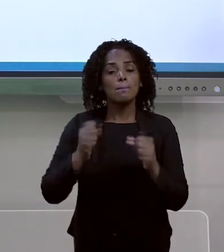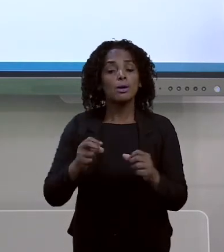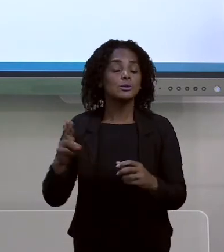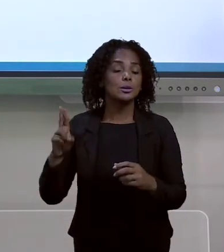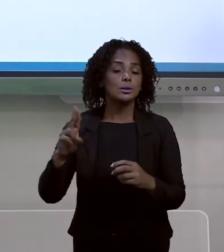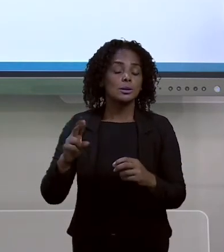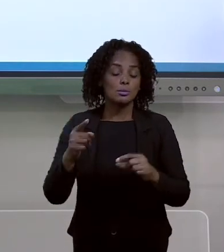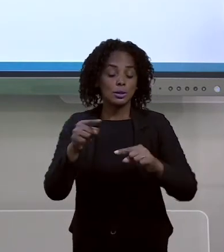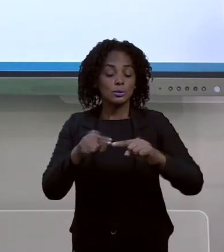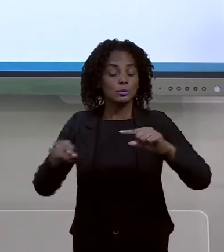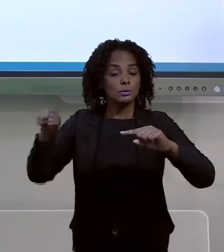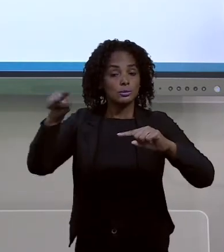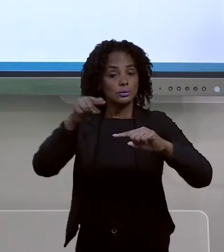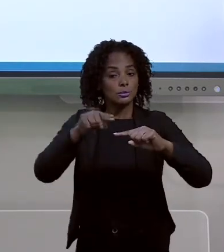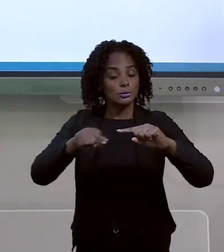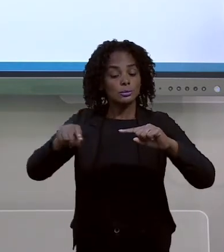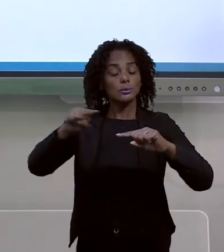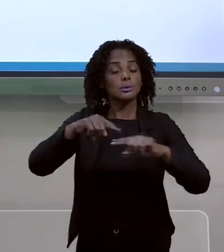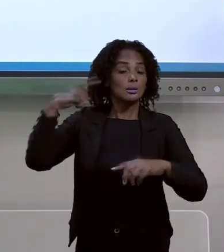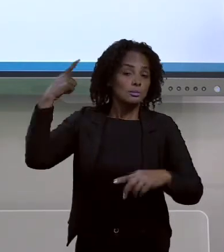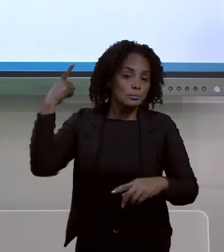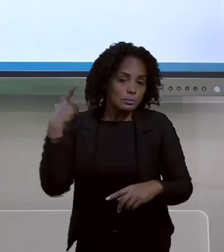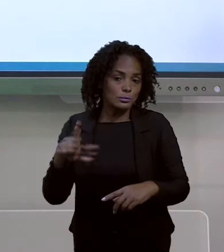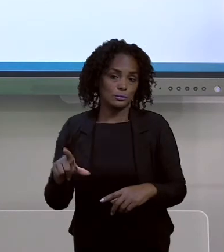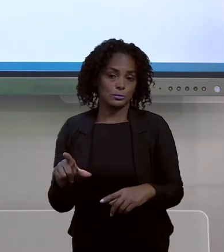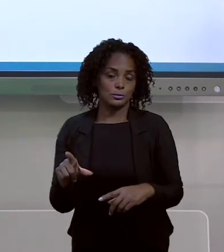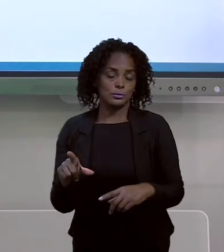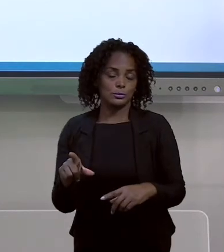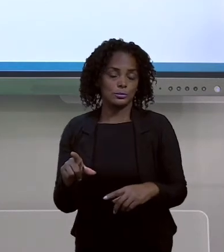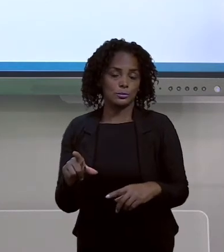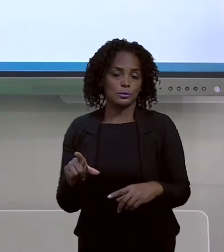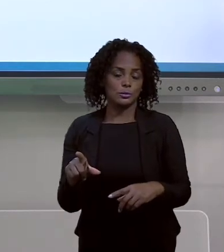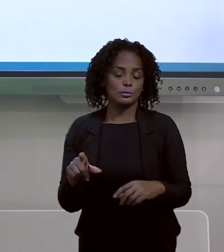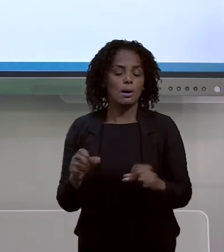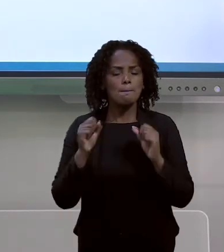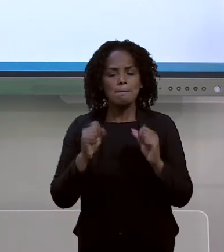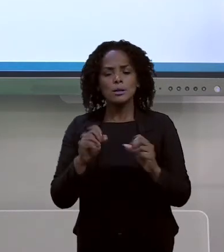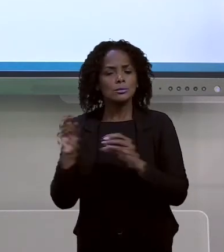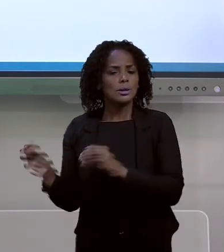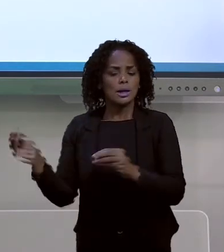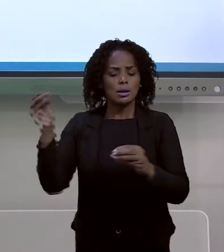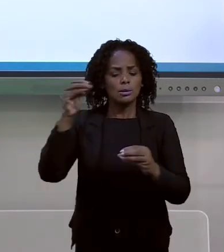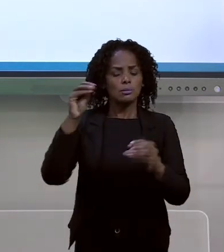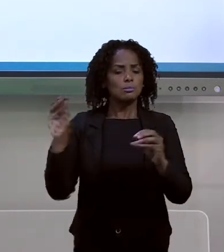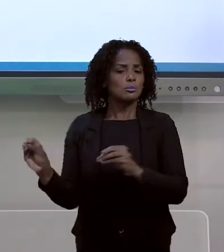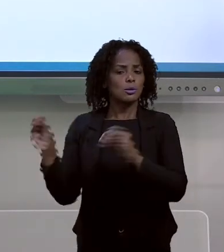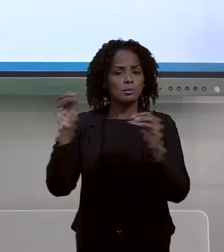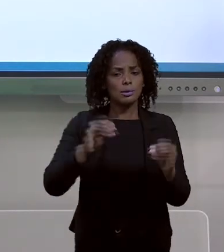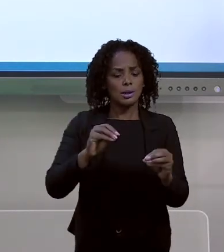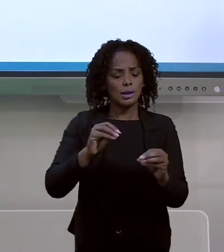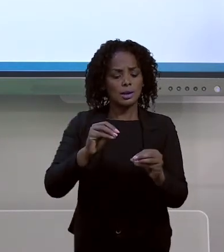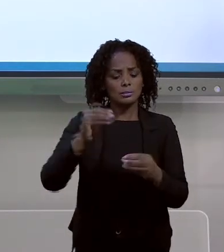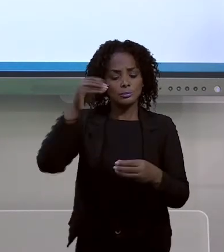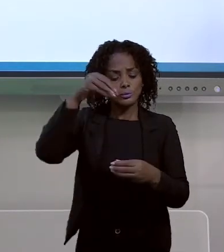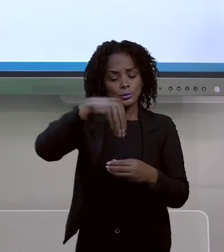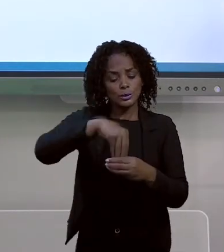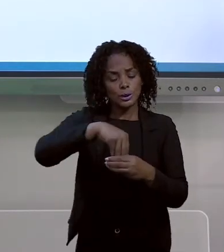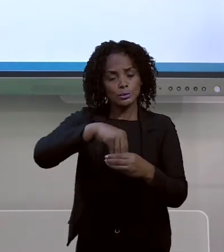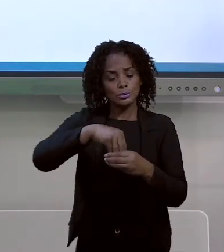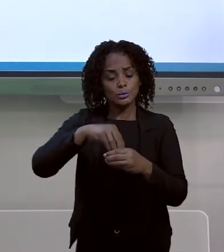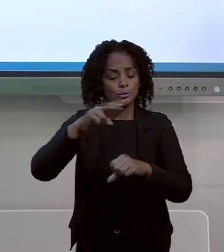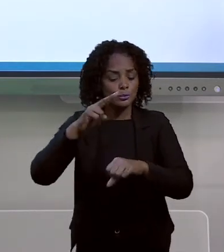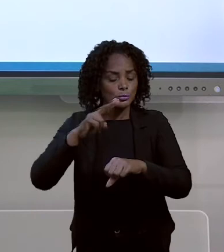ele para estar colocando outro tipo de alimento dentro ali daquele vidro. Ele não vai ter mais